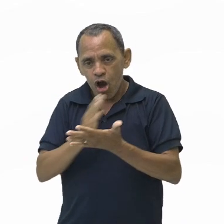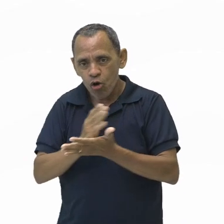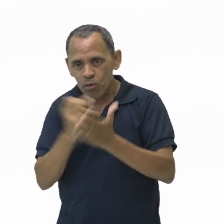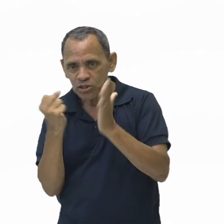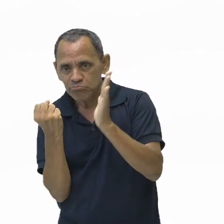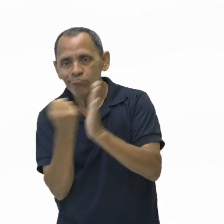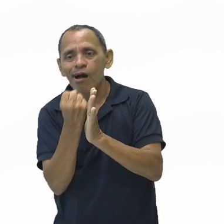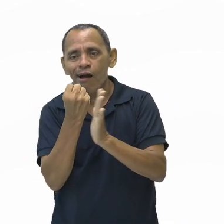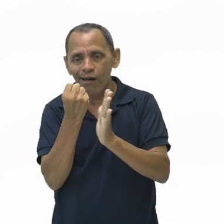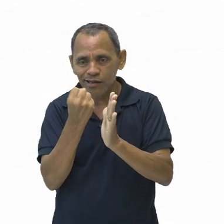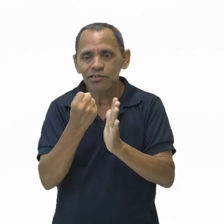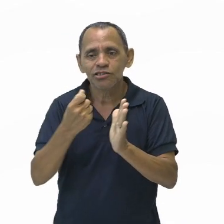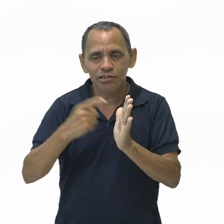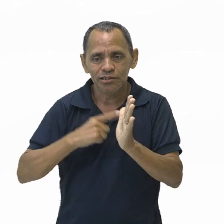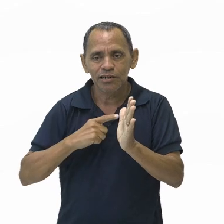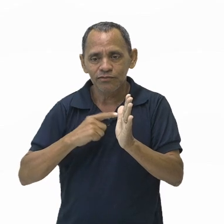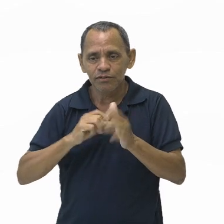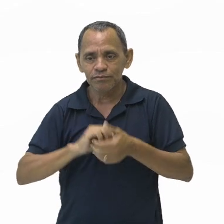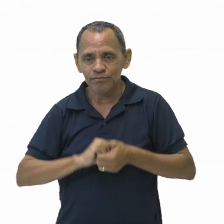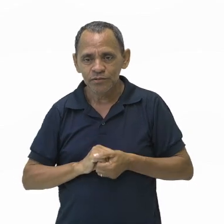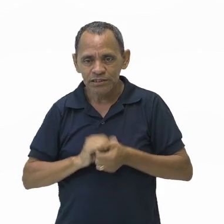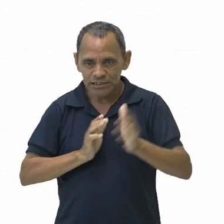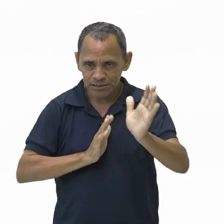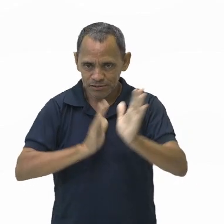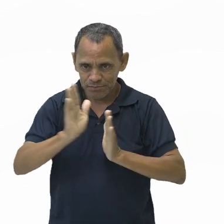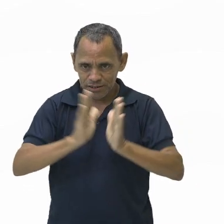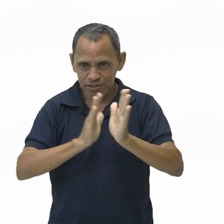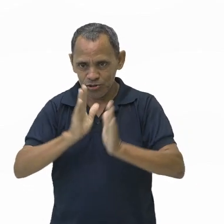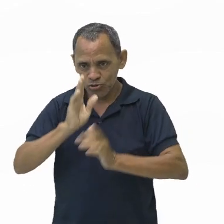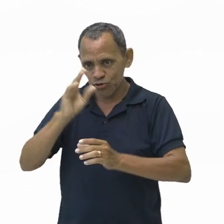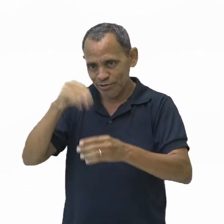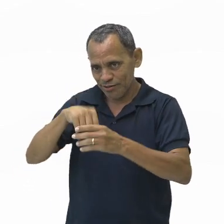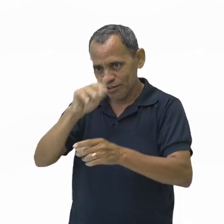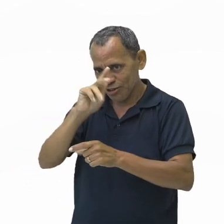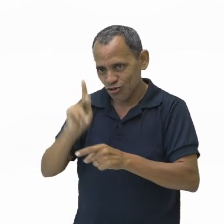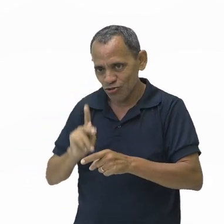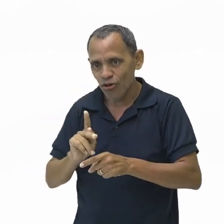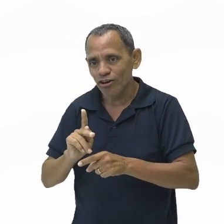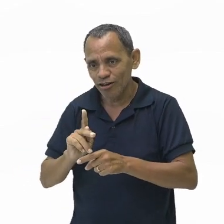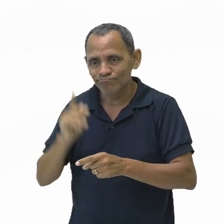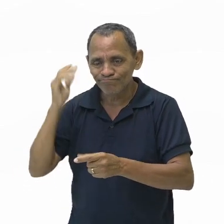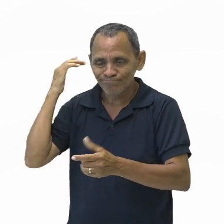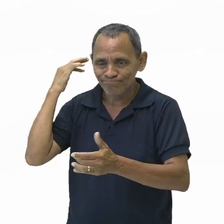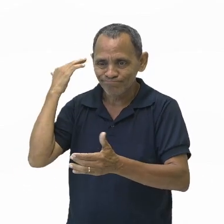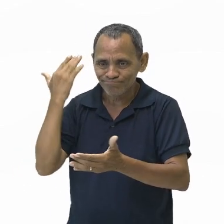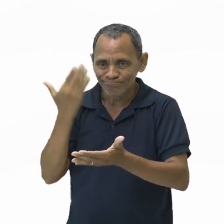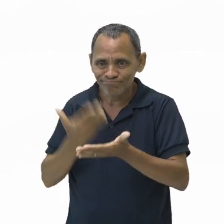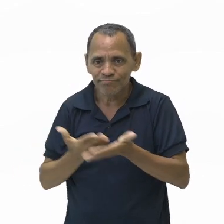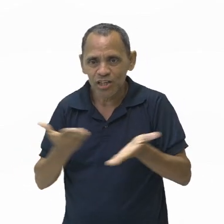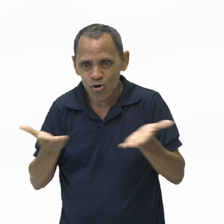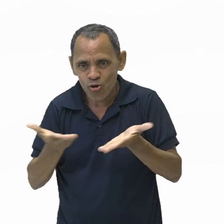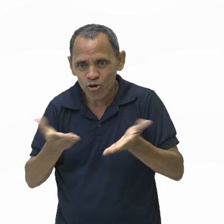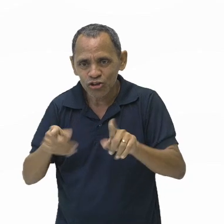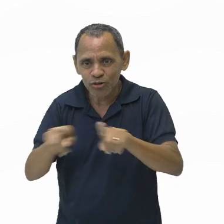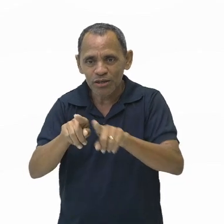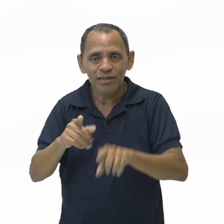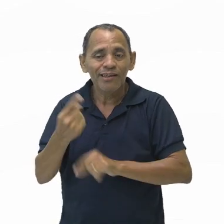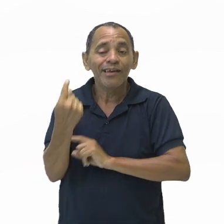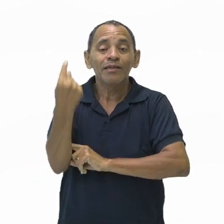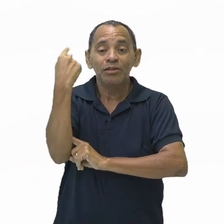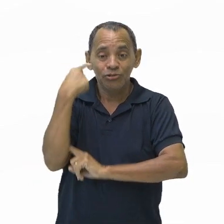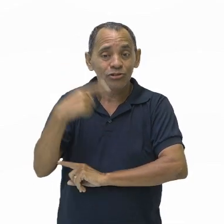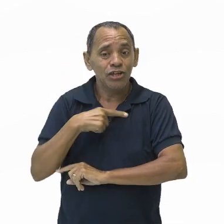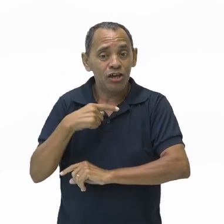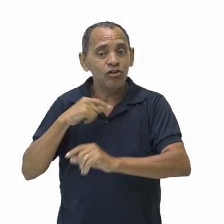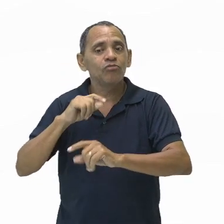aí, né? Muitas marcas desse período histórico estão aí até hoje, né? Houve, de certa forma, naquele período, uma